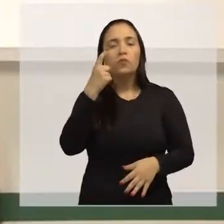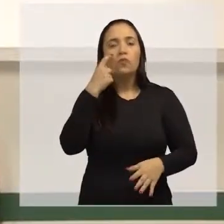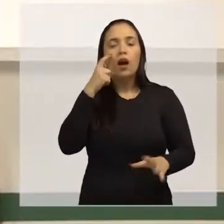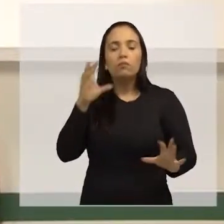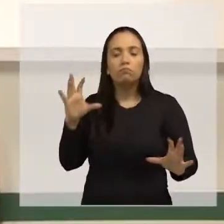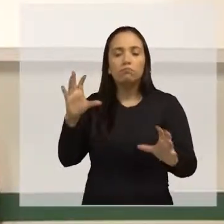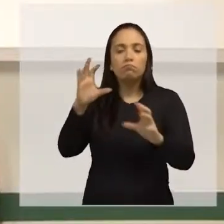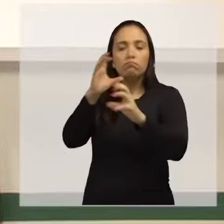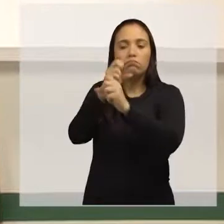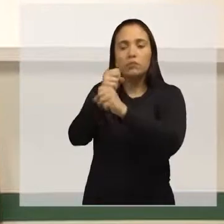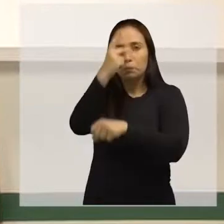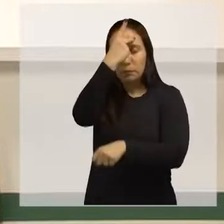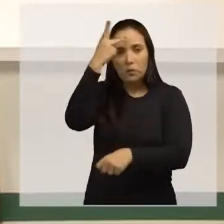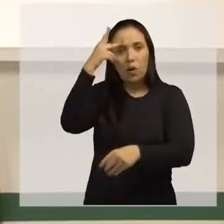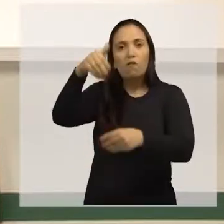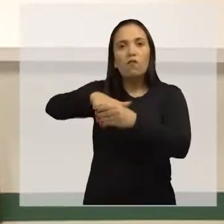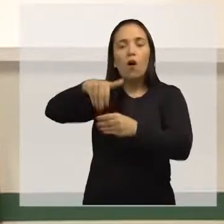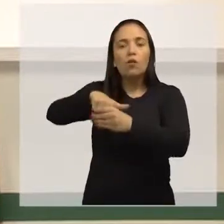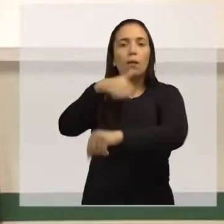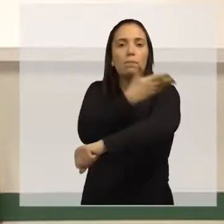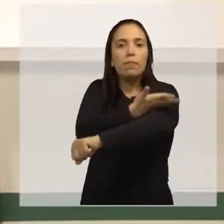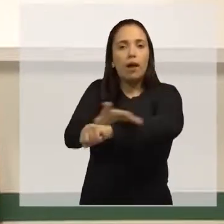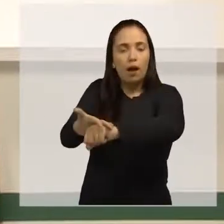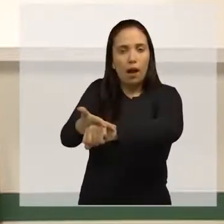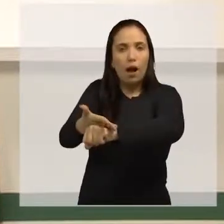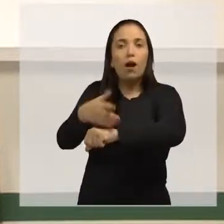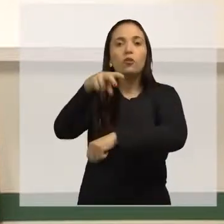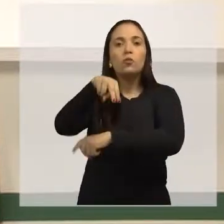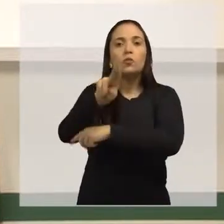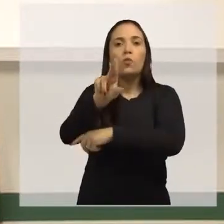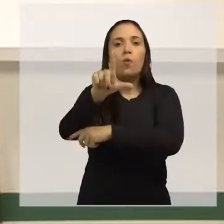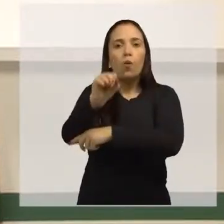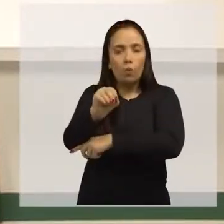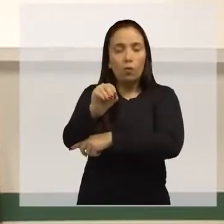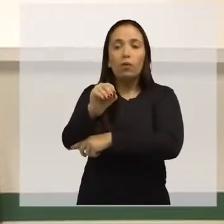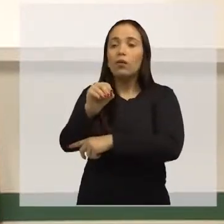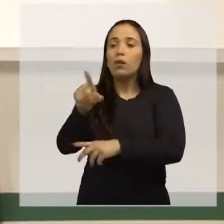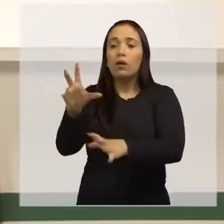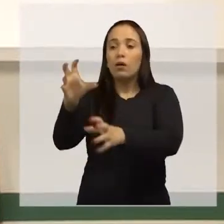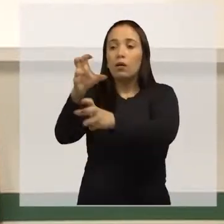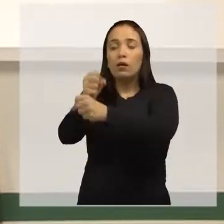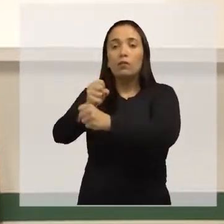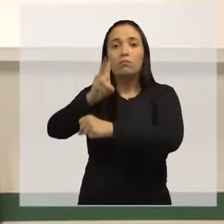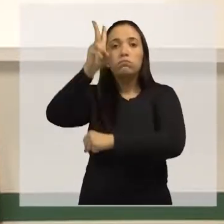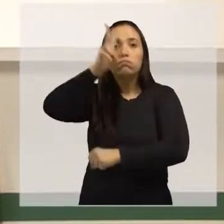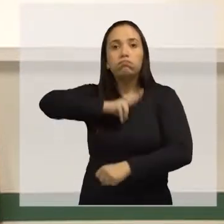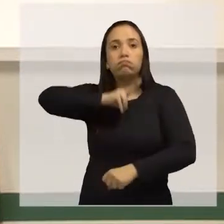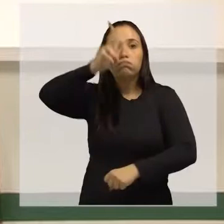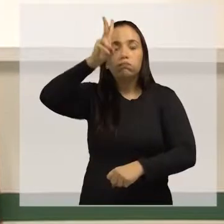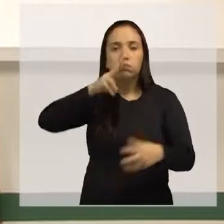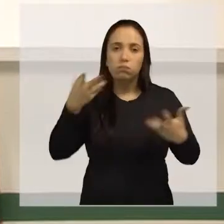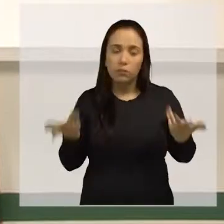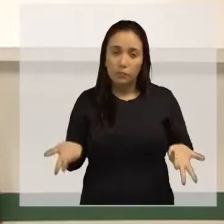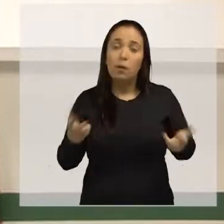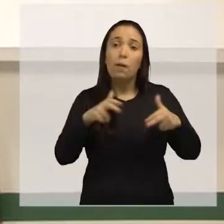em branco ou votaram nulo, dá mais voto do que os dois que foram para o segundo turno. Quer dizer, isso,